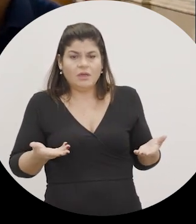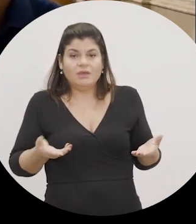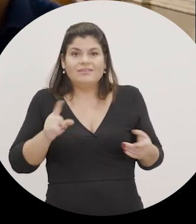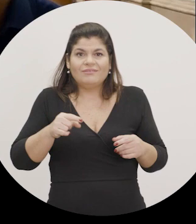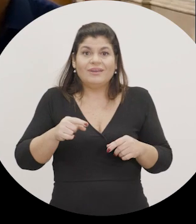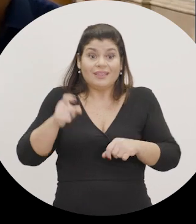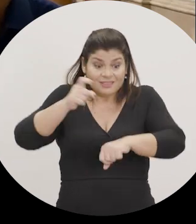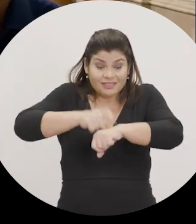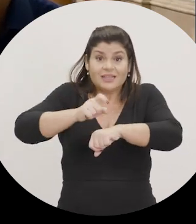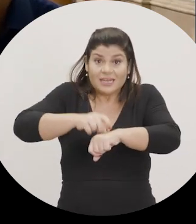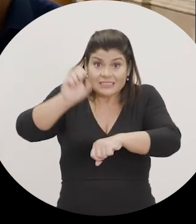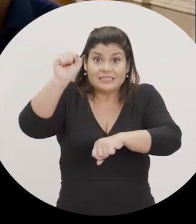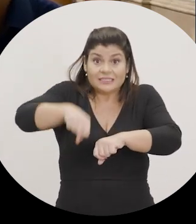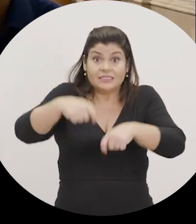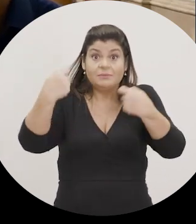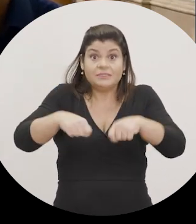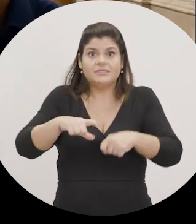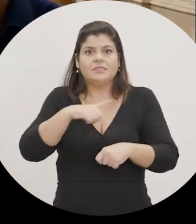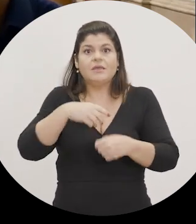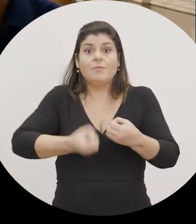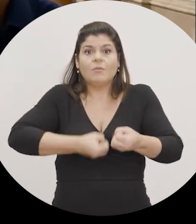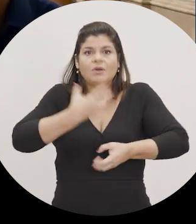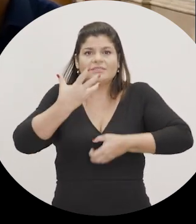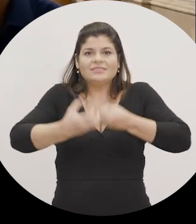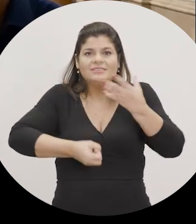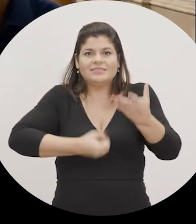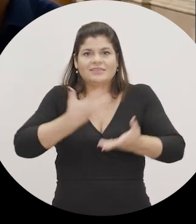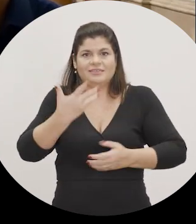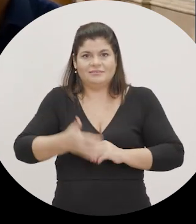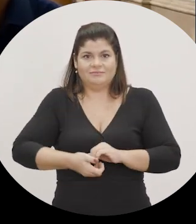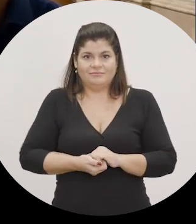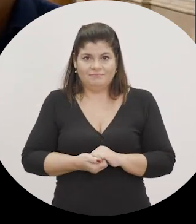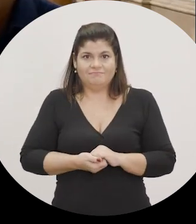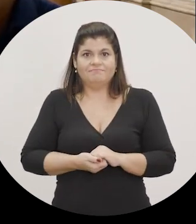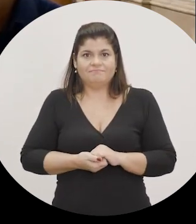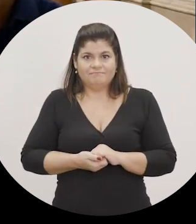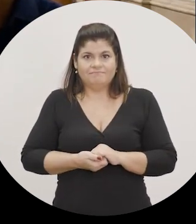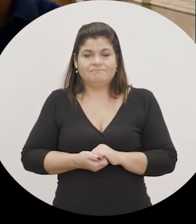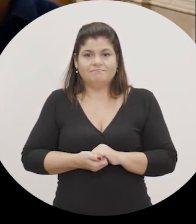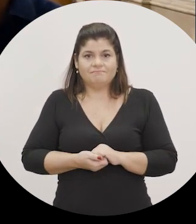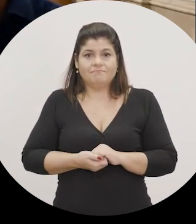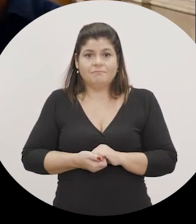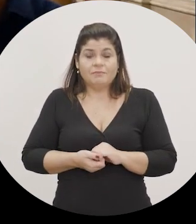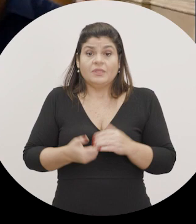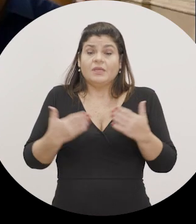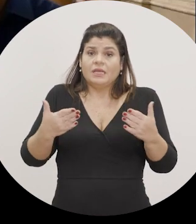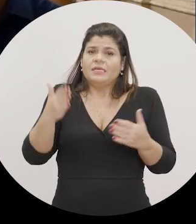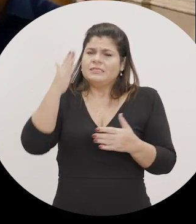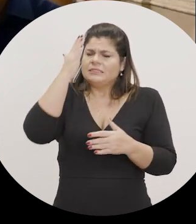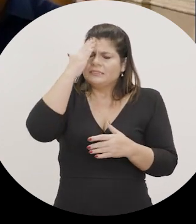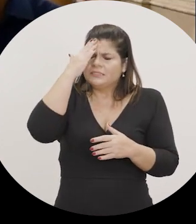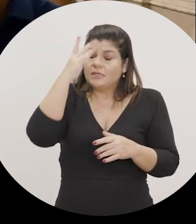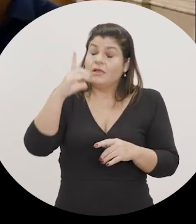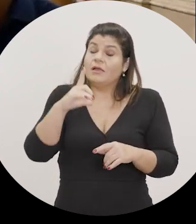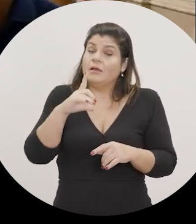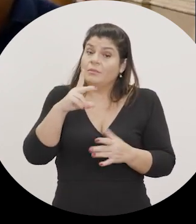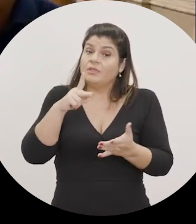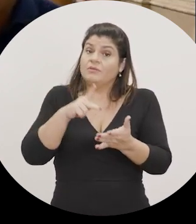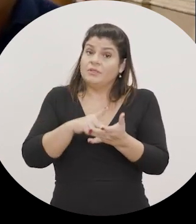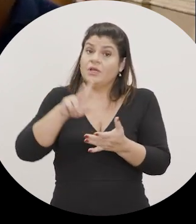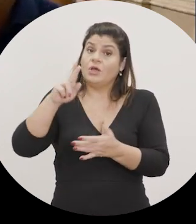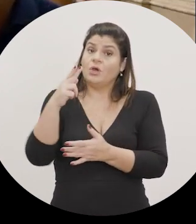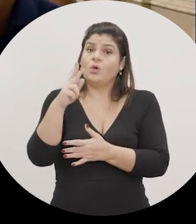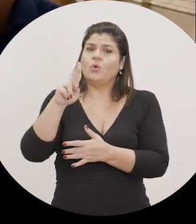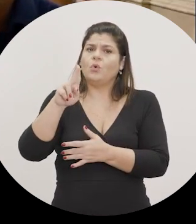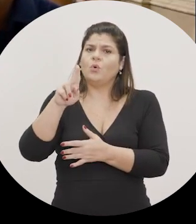sabe? É justamente numa hora dessas que precisa de poesia, né? E João Marcos, eu devo muito